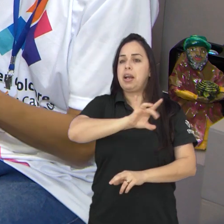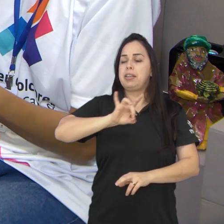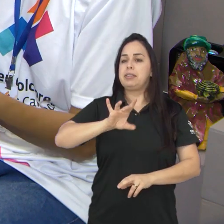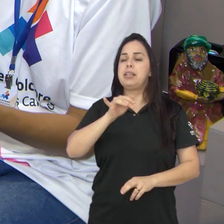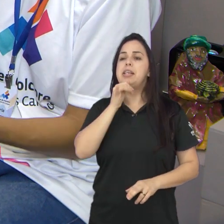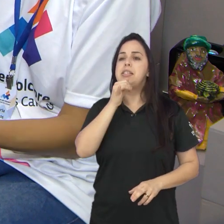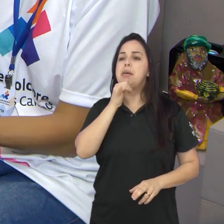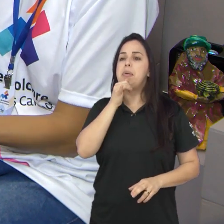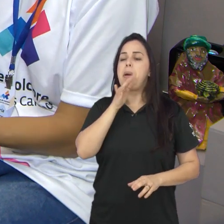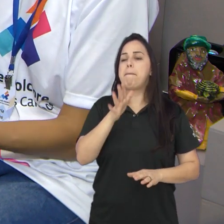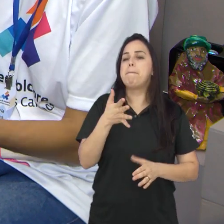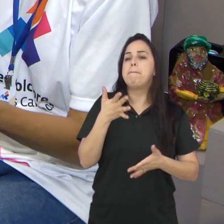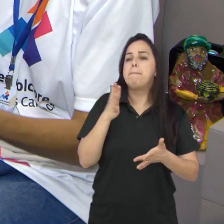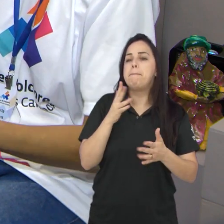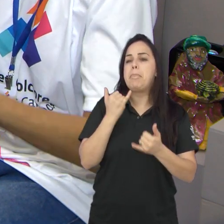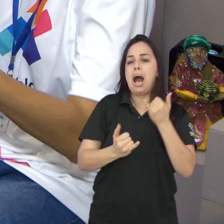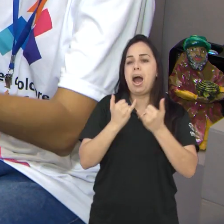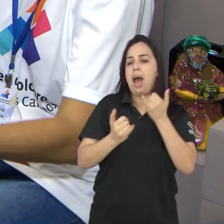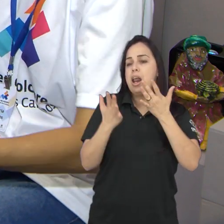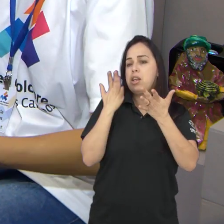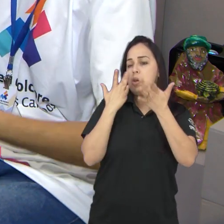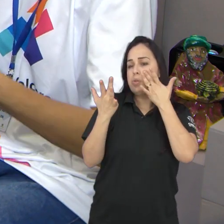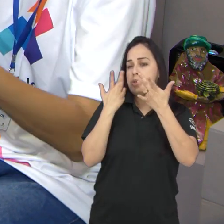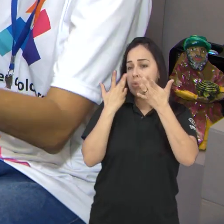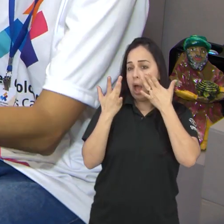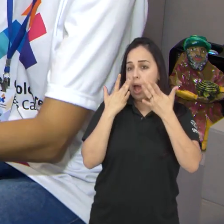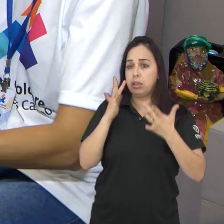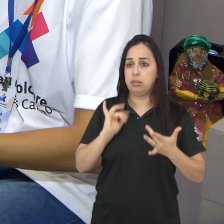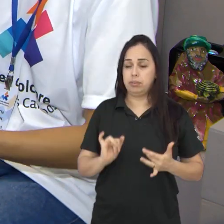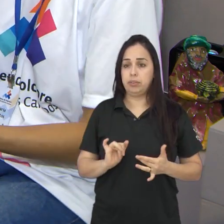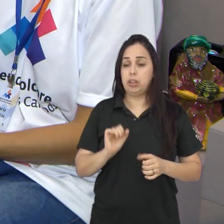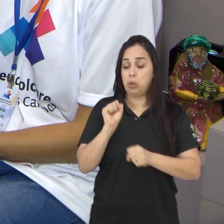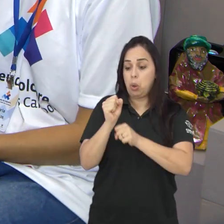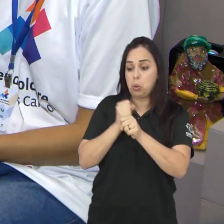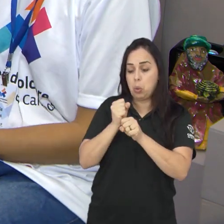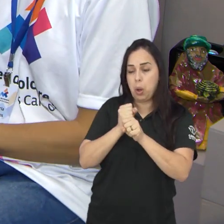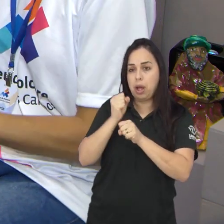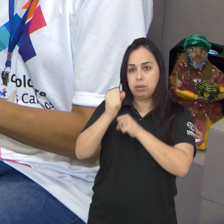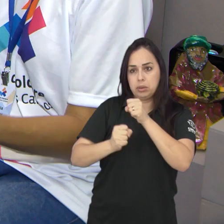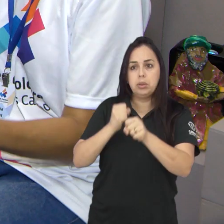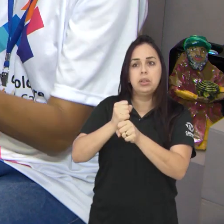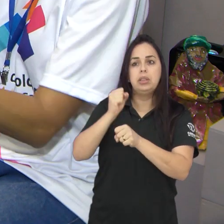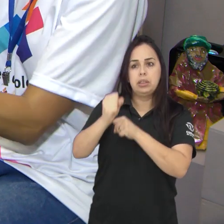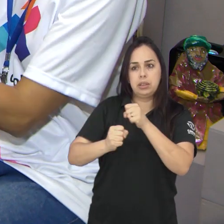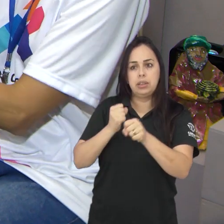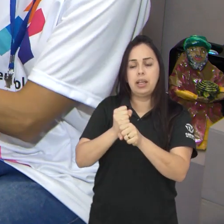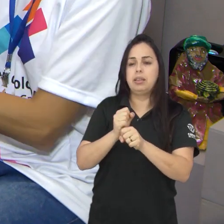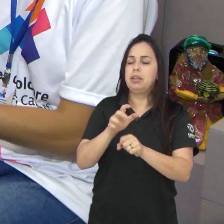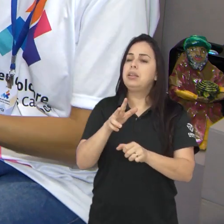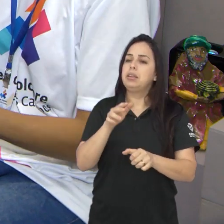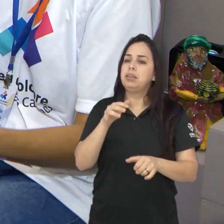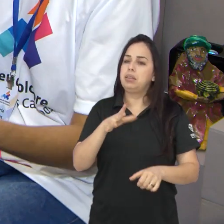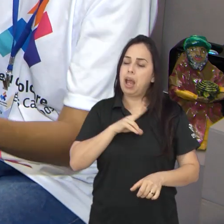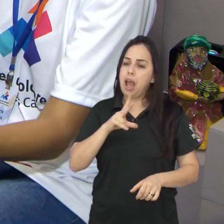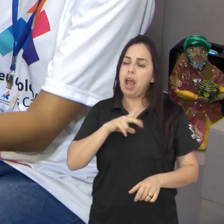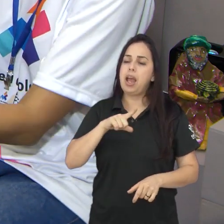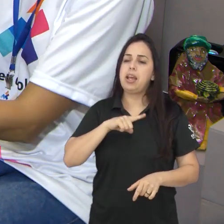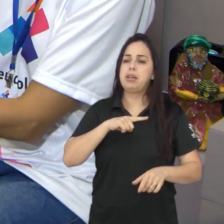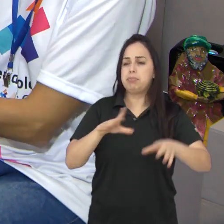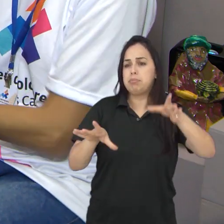porque é como se fosse um teatro, né? Um teatro que ele é representado ano a ano. Então existem os personagens,